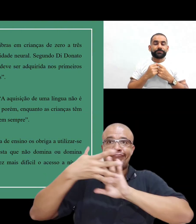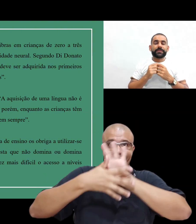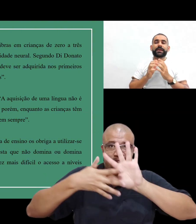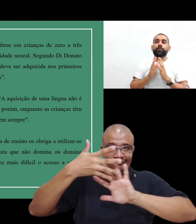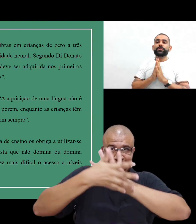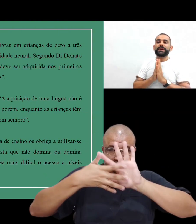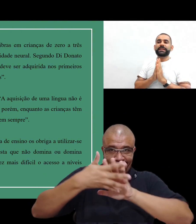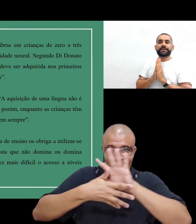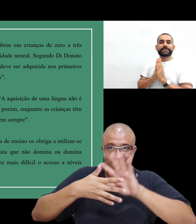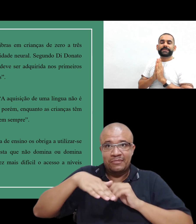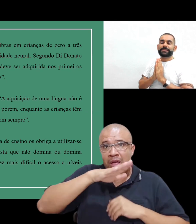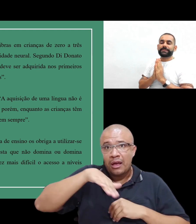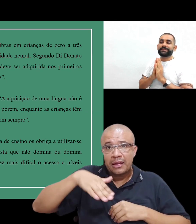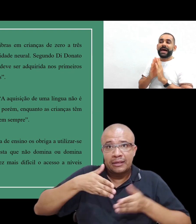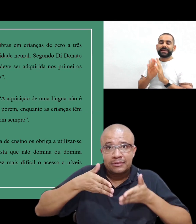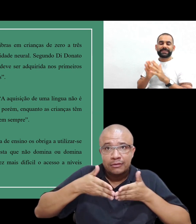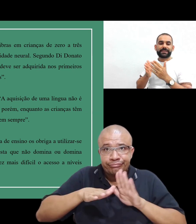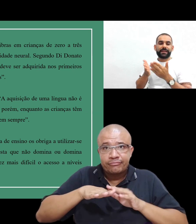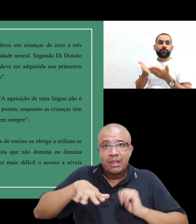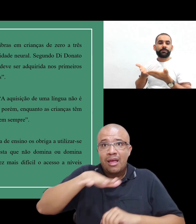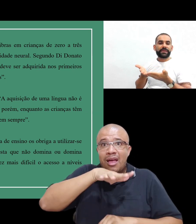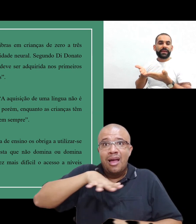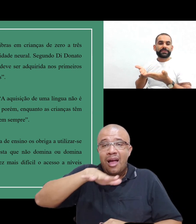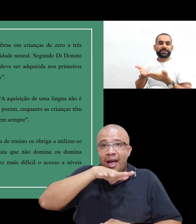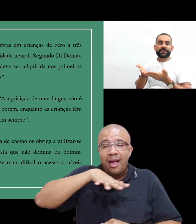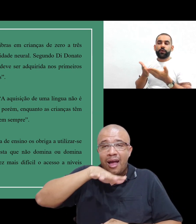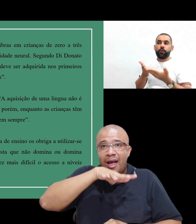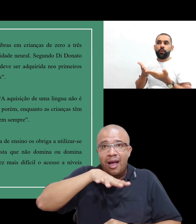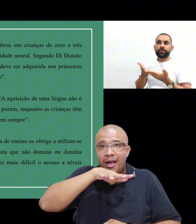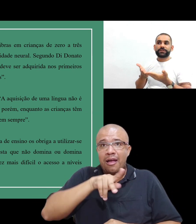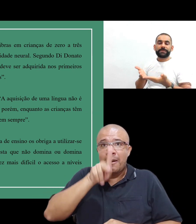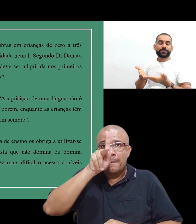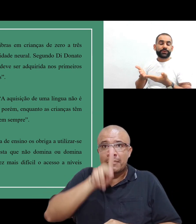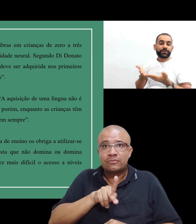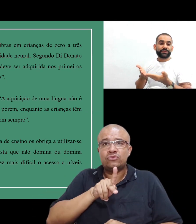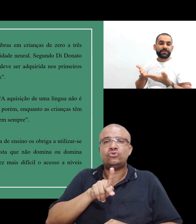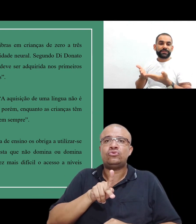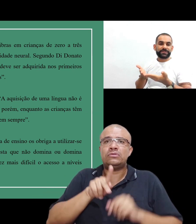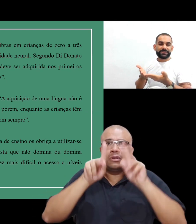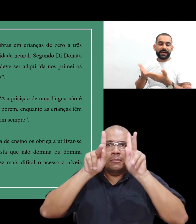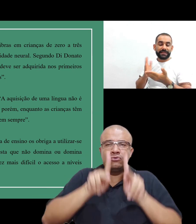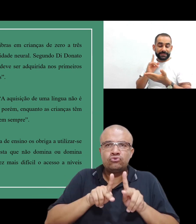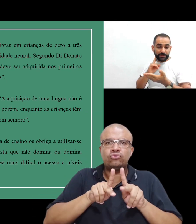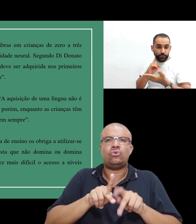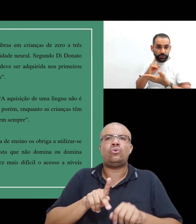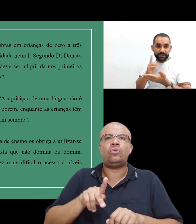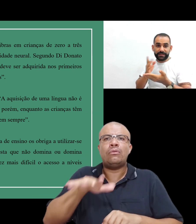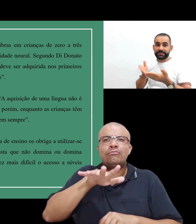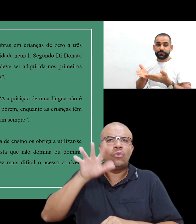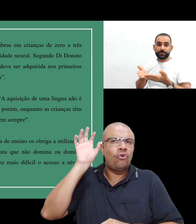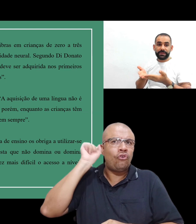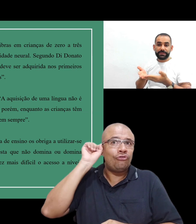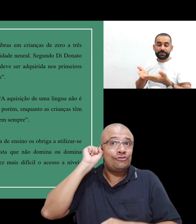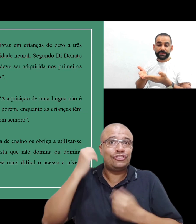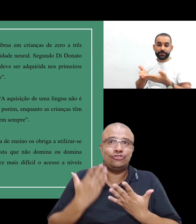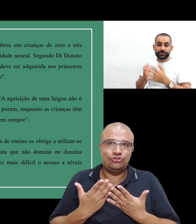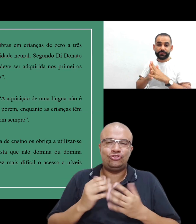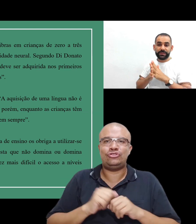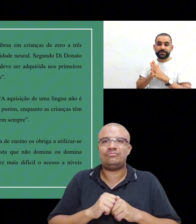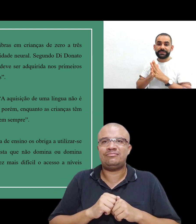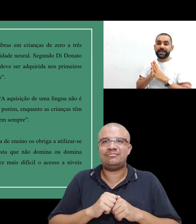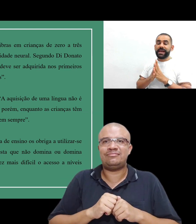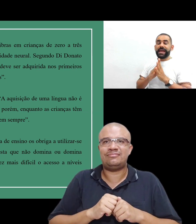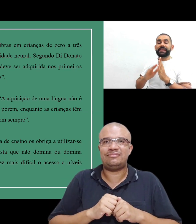sinais, quando a criança nasce num ambiente de pessoas ouvintes, a criança surda nasce num ambiente de